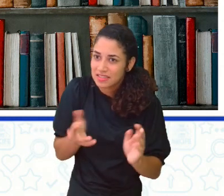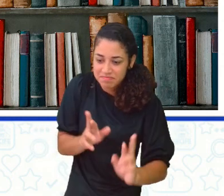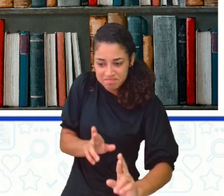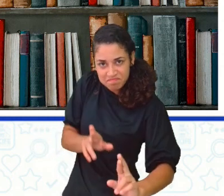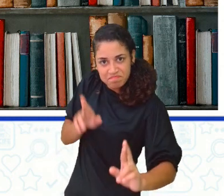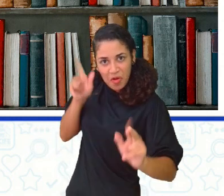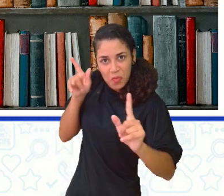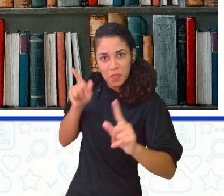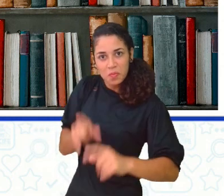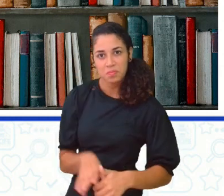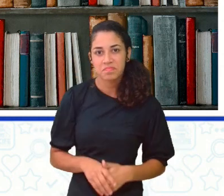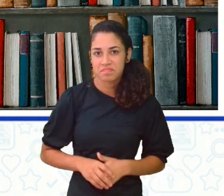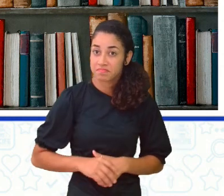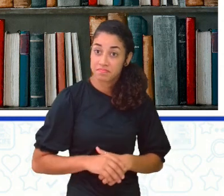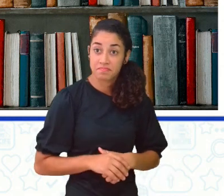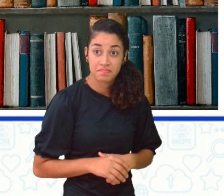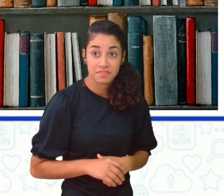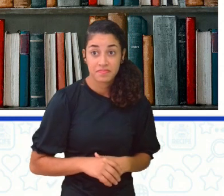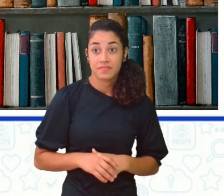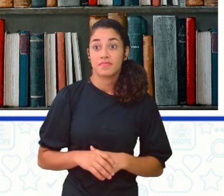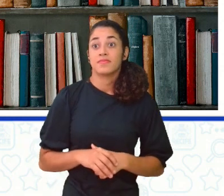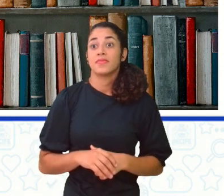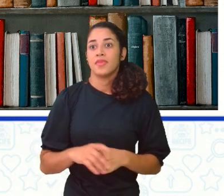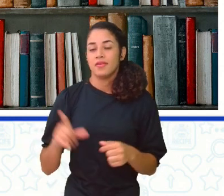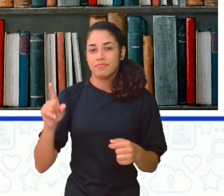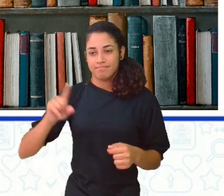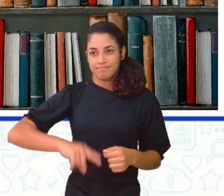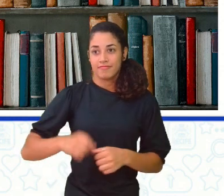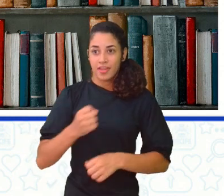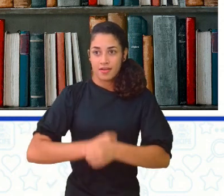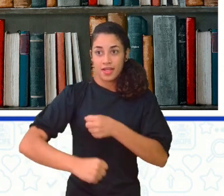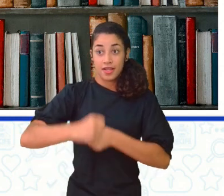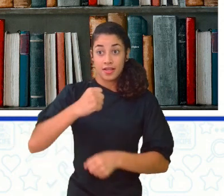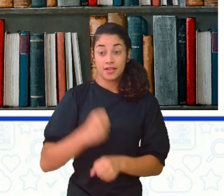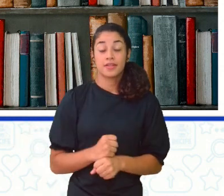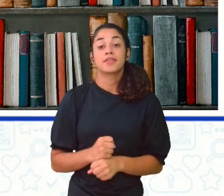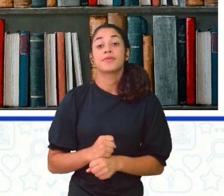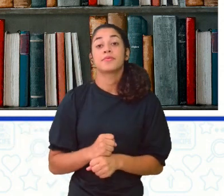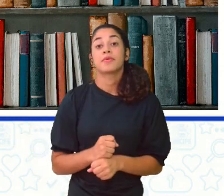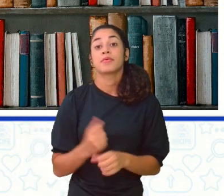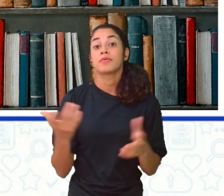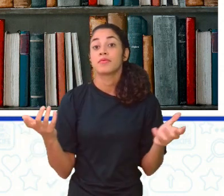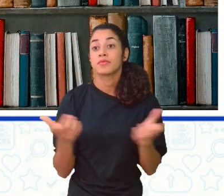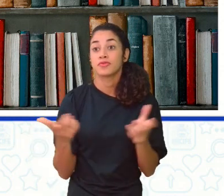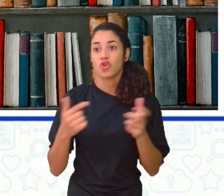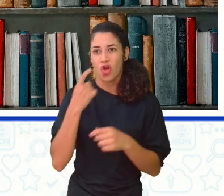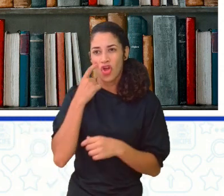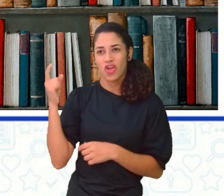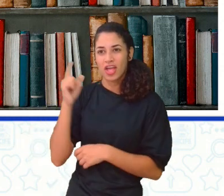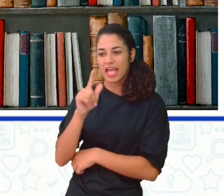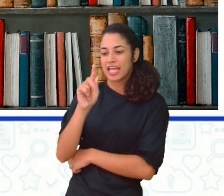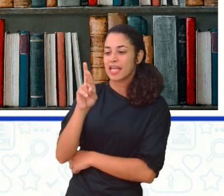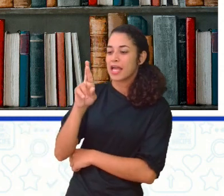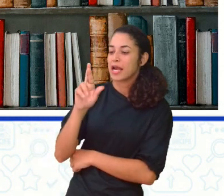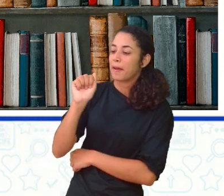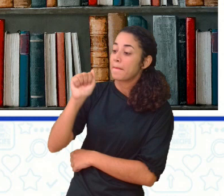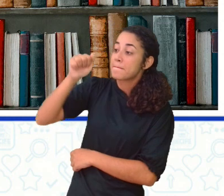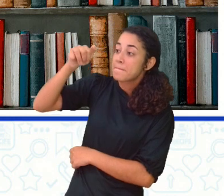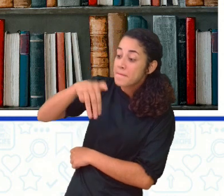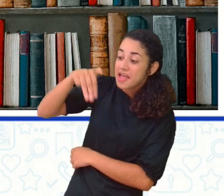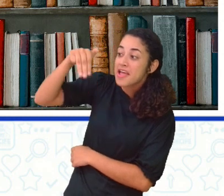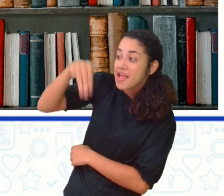É diferente. Então, vejam o ano, não é? Gramática, tem 2M, não é?